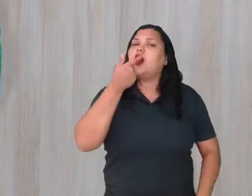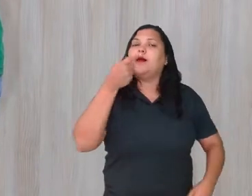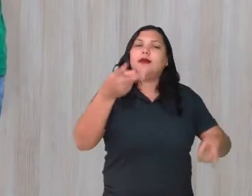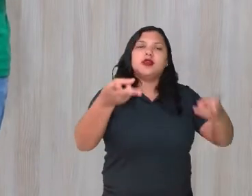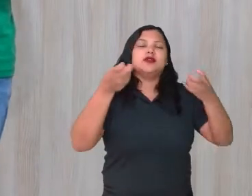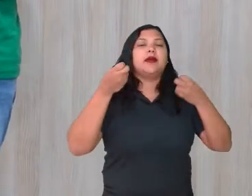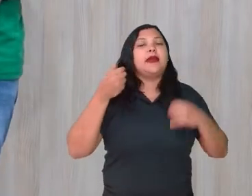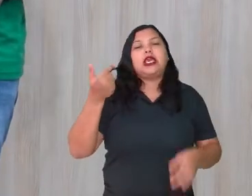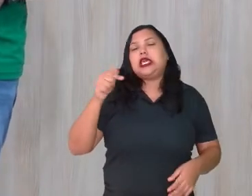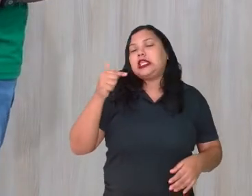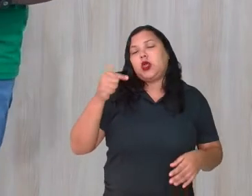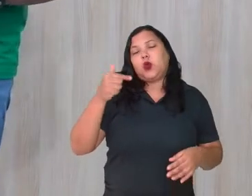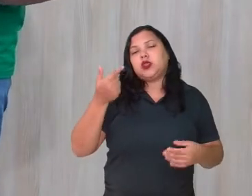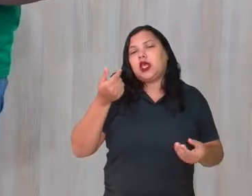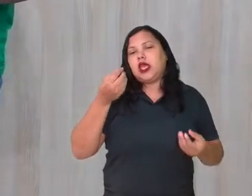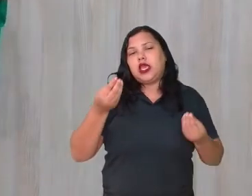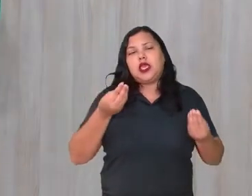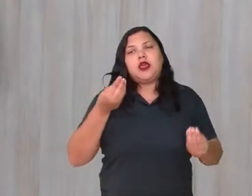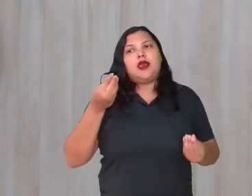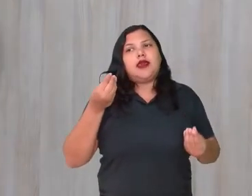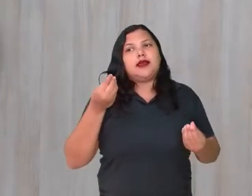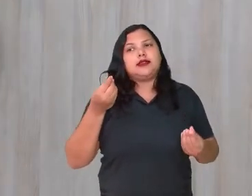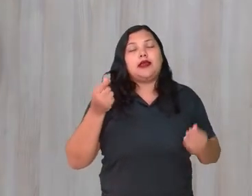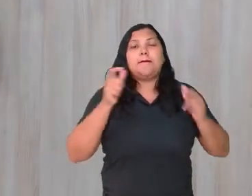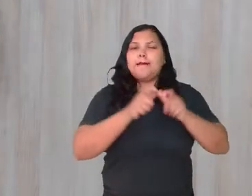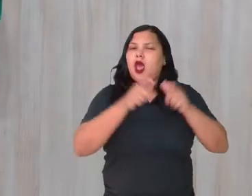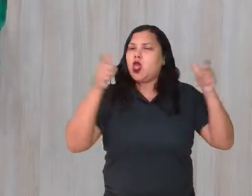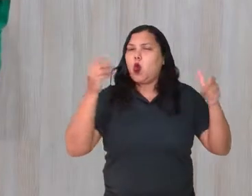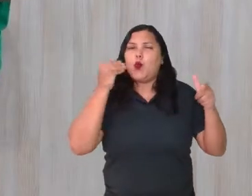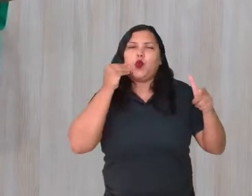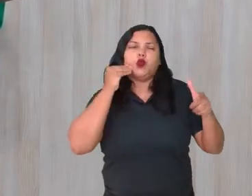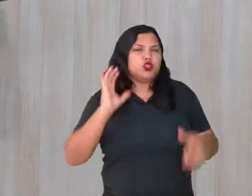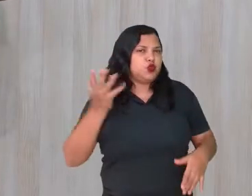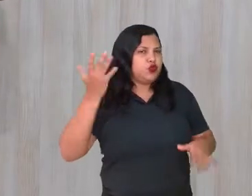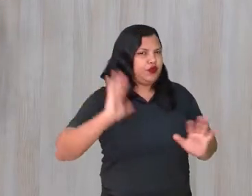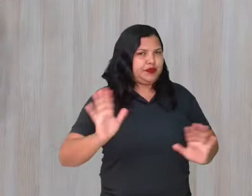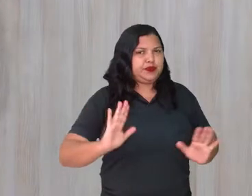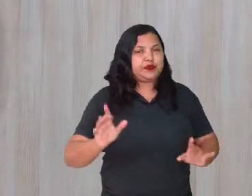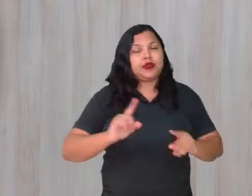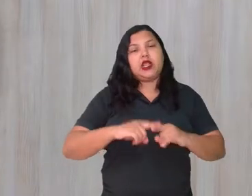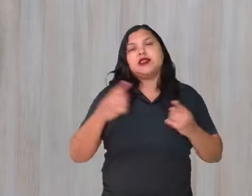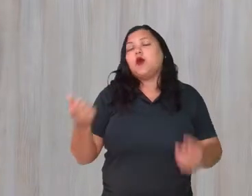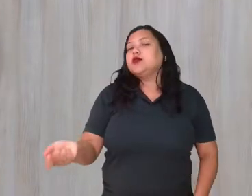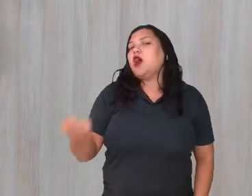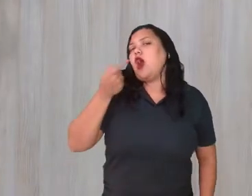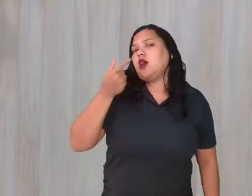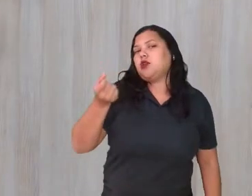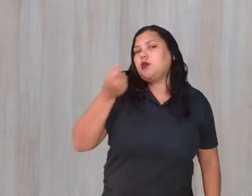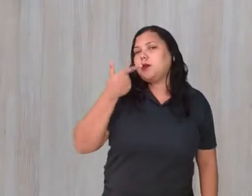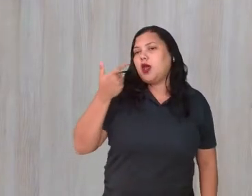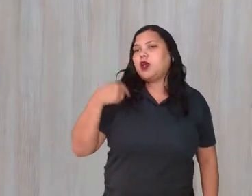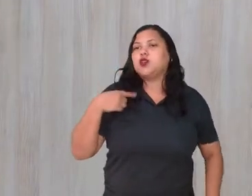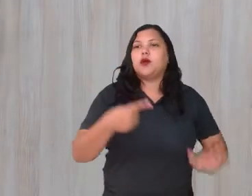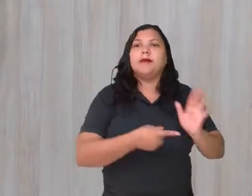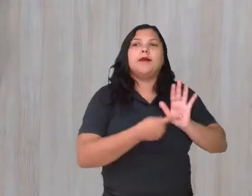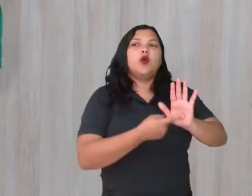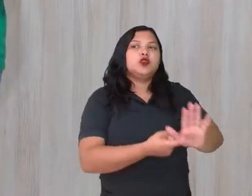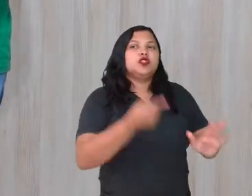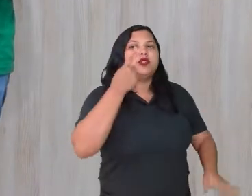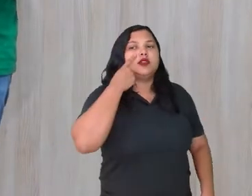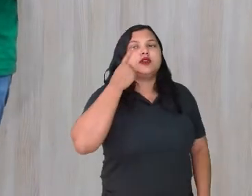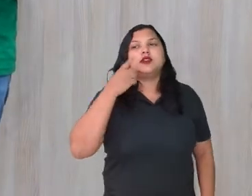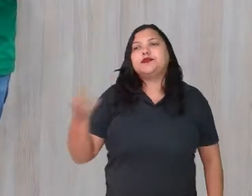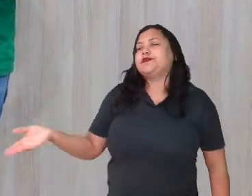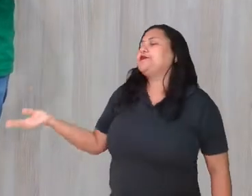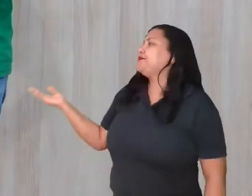menos eficiência de resolver aquele problema, tá certo? Então, ao tomar um medicamento, eu estou ilustrando aí, por exemplo, como se fosse para